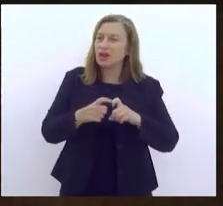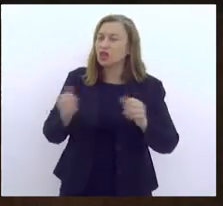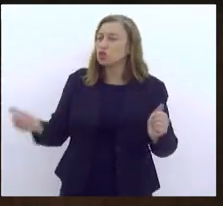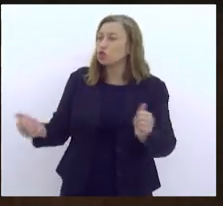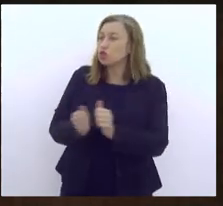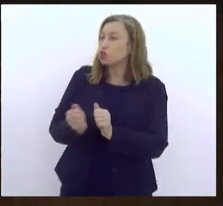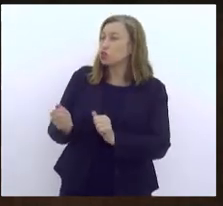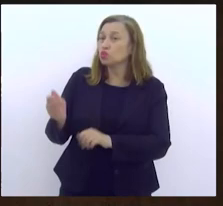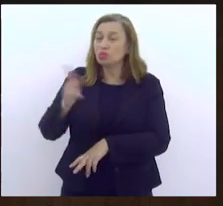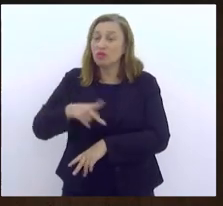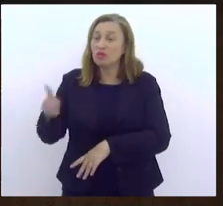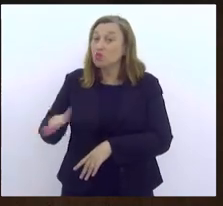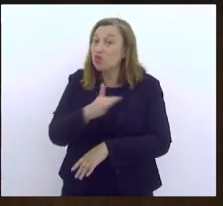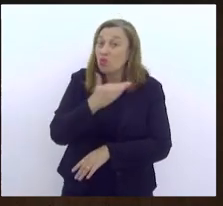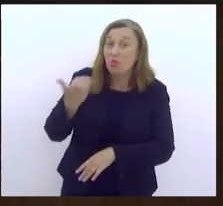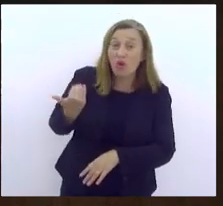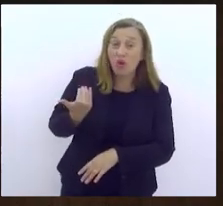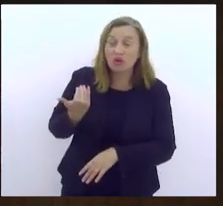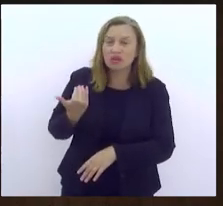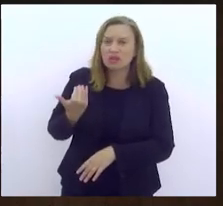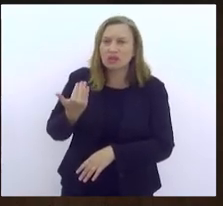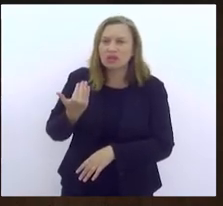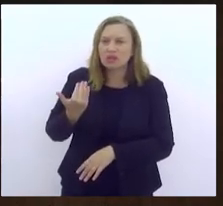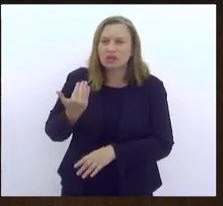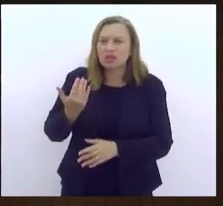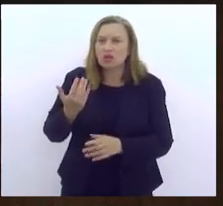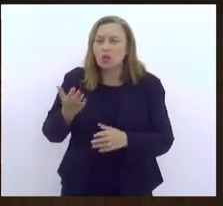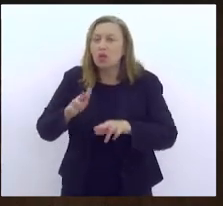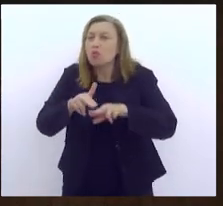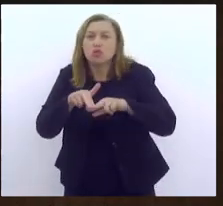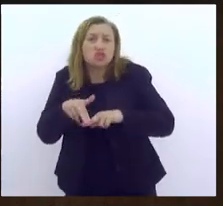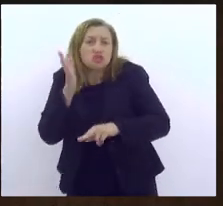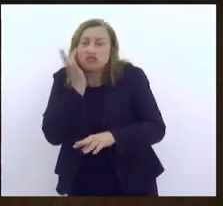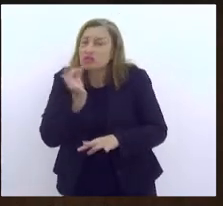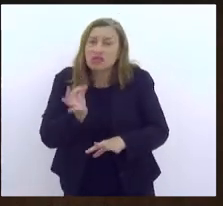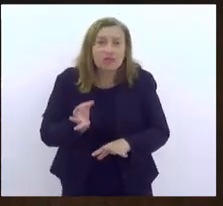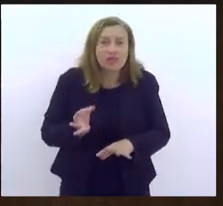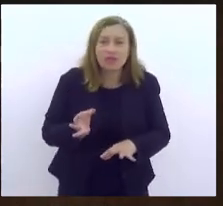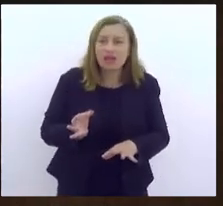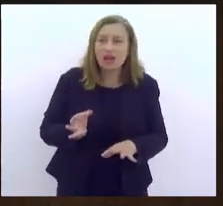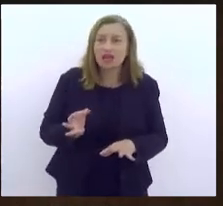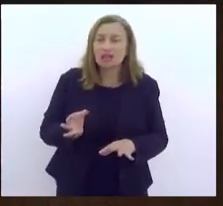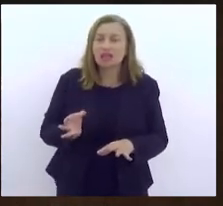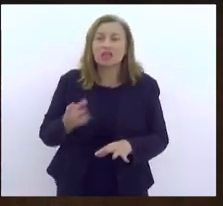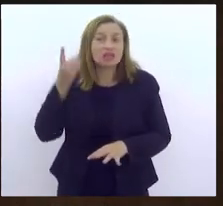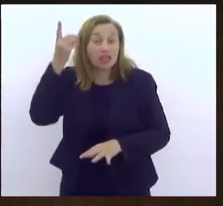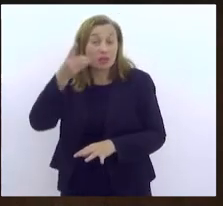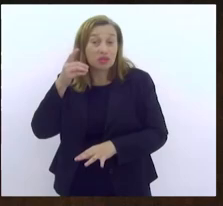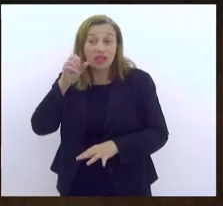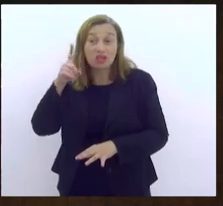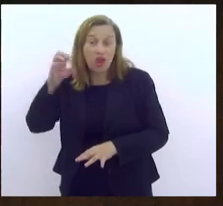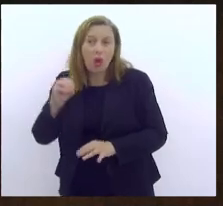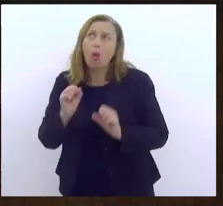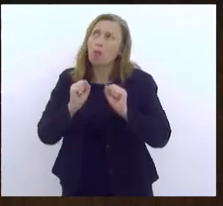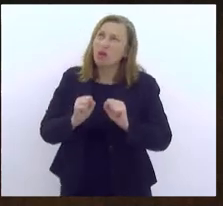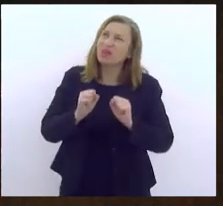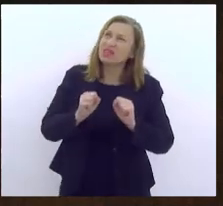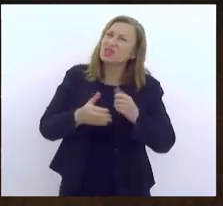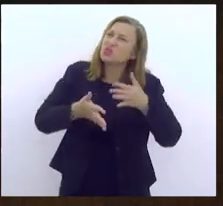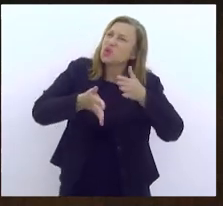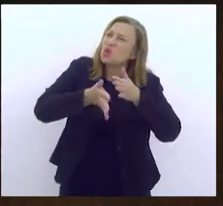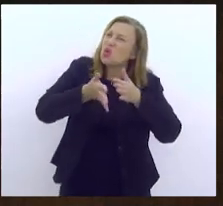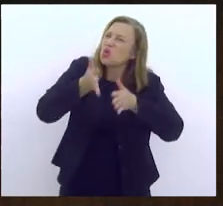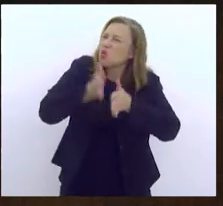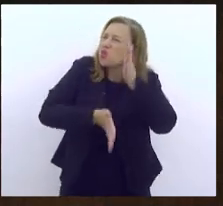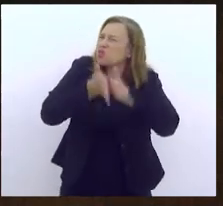professor, e foram brutalmente assassinados, seja lá quais forem as circunstâncias, deputado Léo Vieira. Podem ter sido confundidos, pode ter